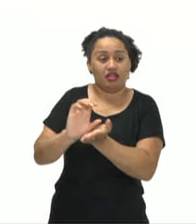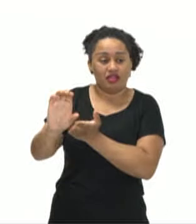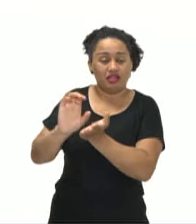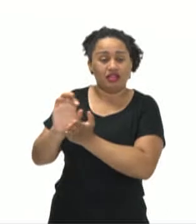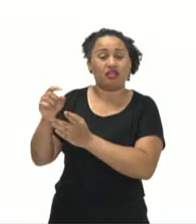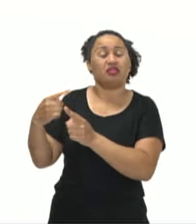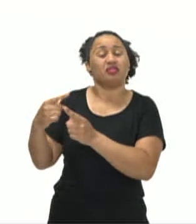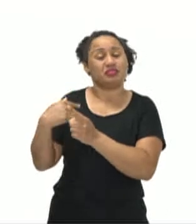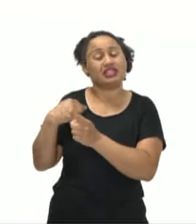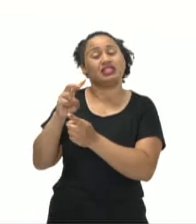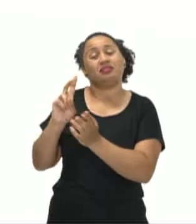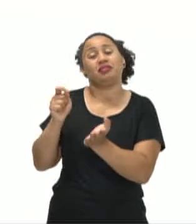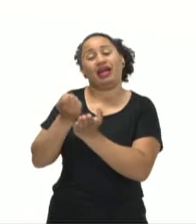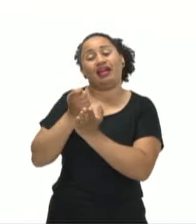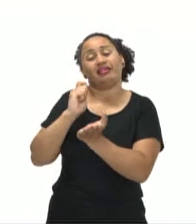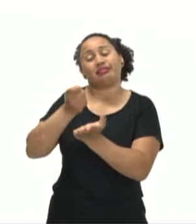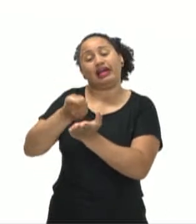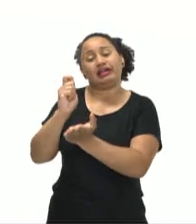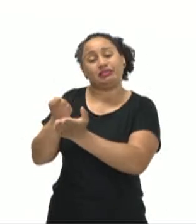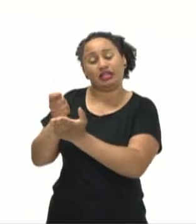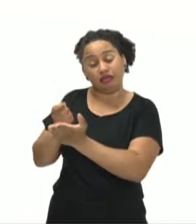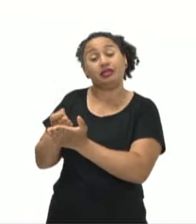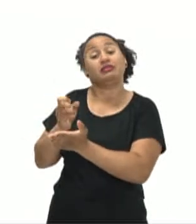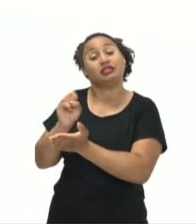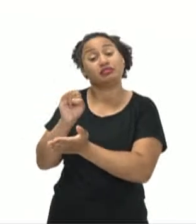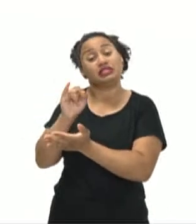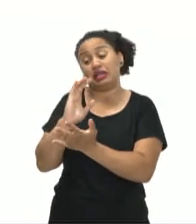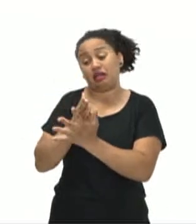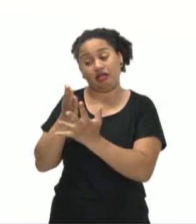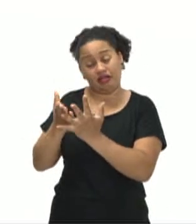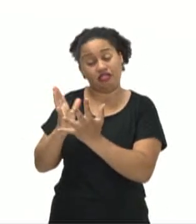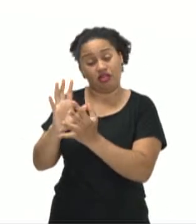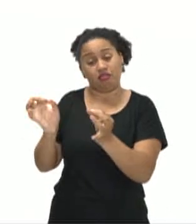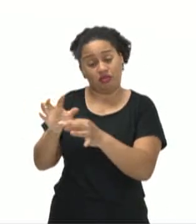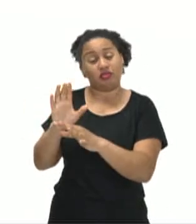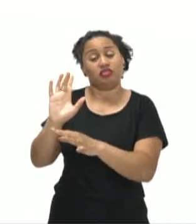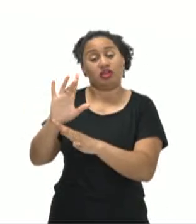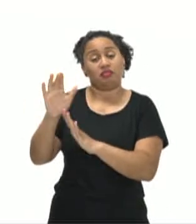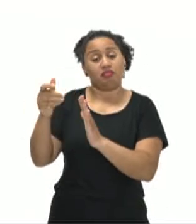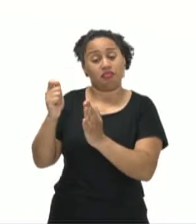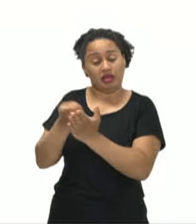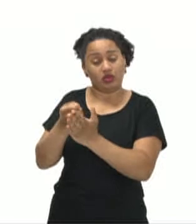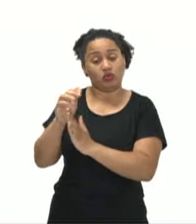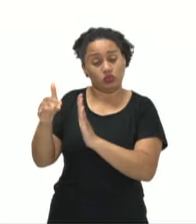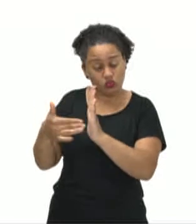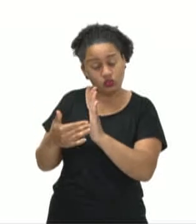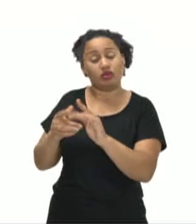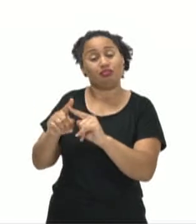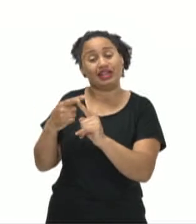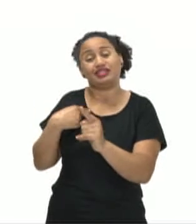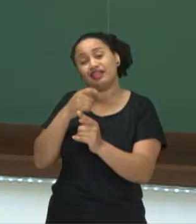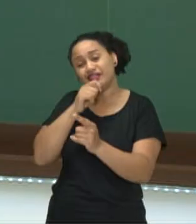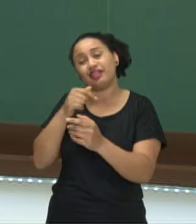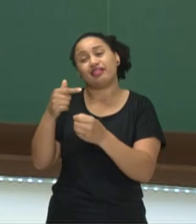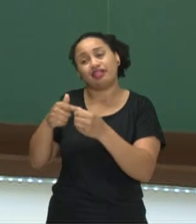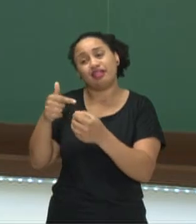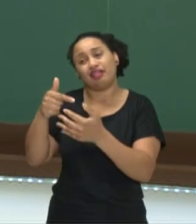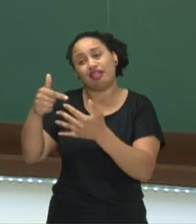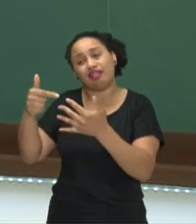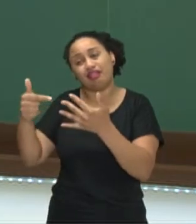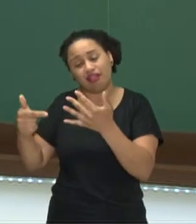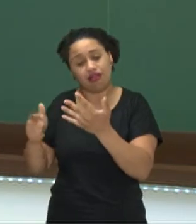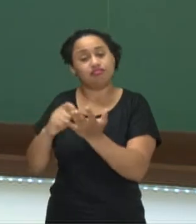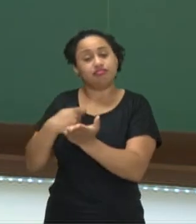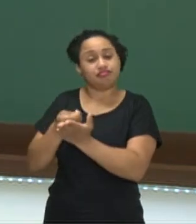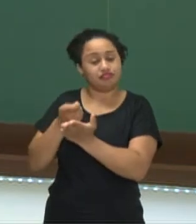despesa no orçamento familiar, mesmo que ele esteja quitado, né? As despesas que nós temos com o carro da família, não é o carro, por exemplo,